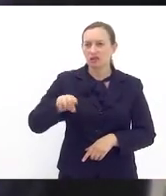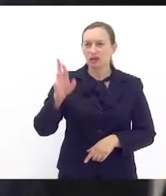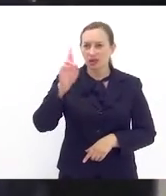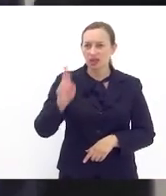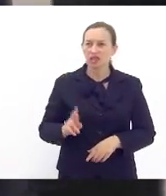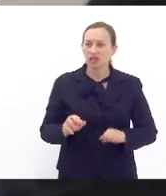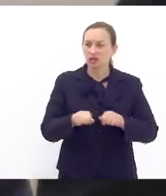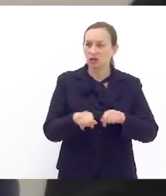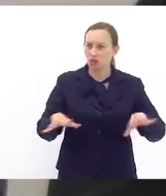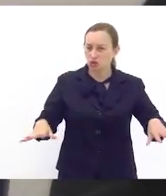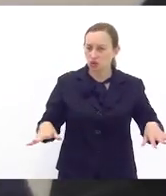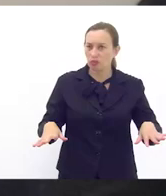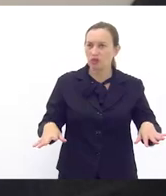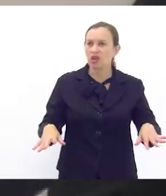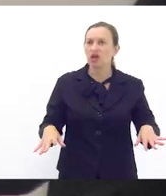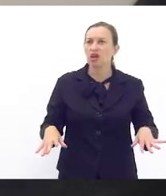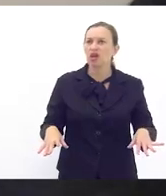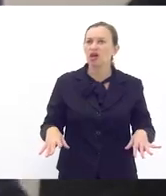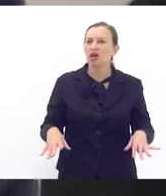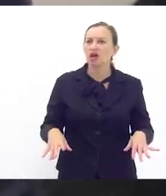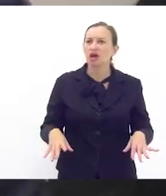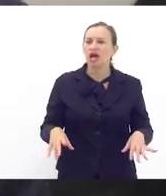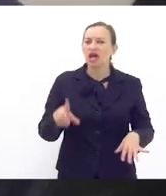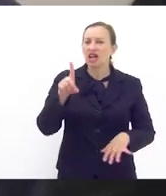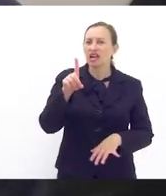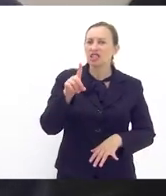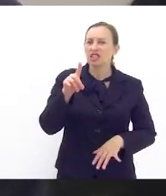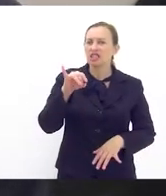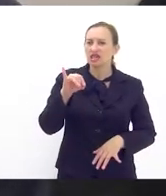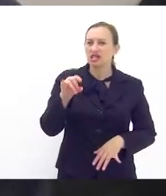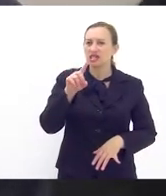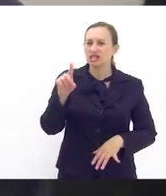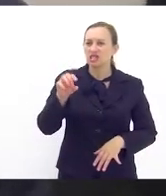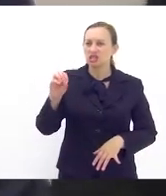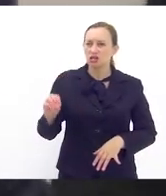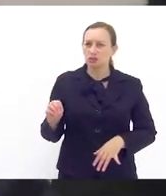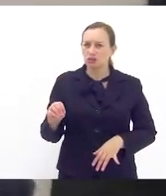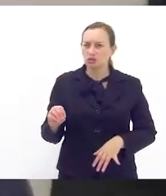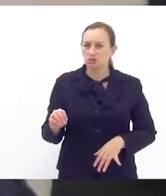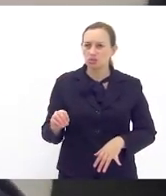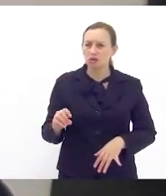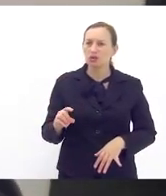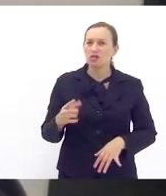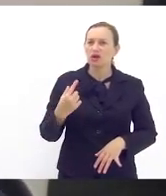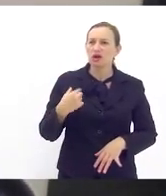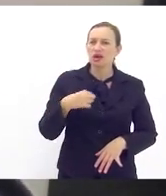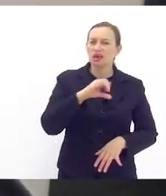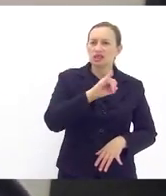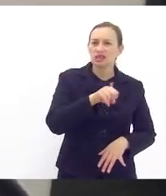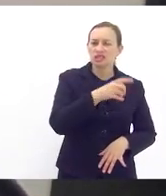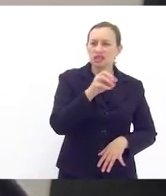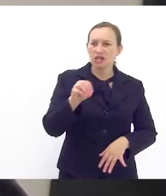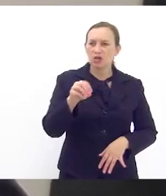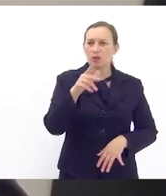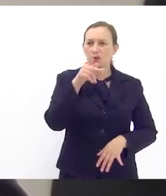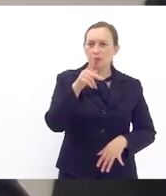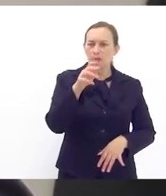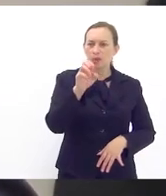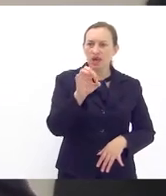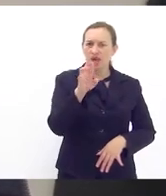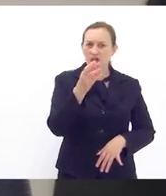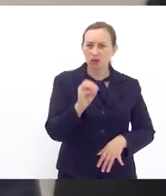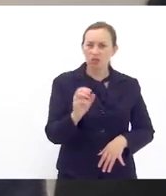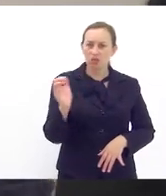center funcionando a diesel um gerador você vai a São Pedro da Aldeia tá aqui o secretário de obras